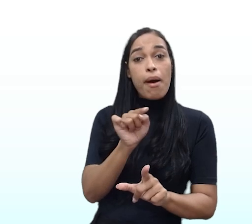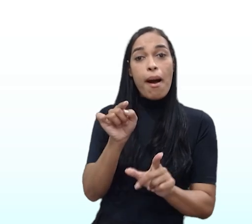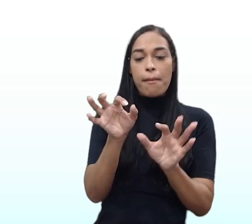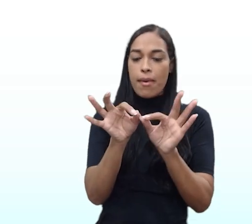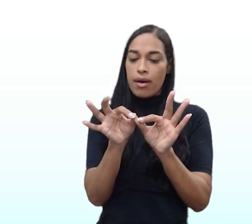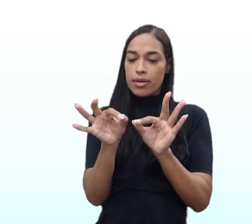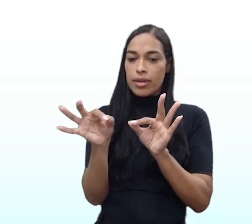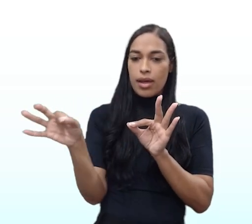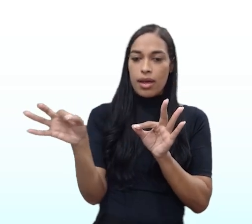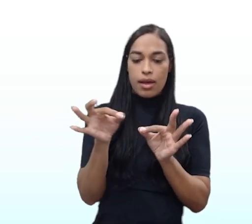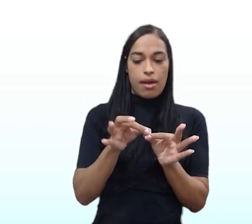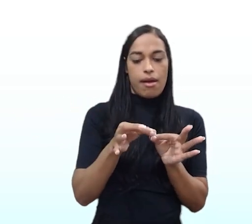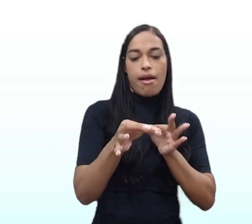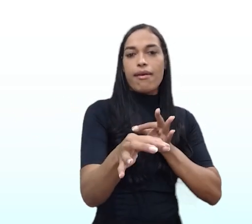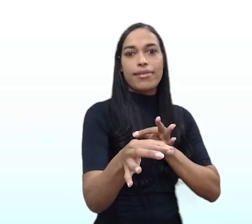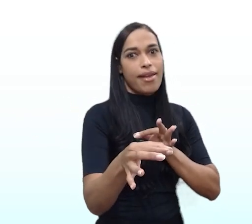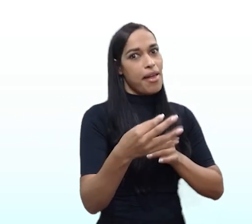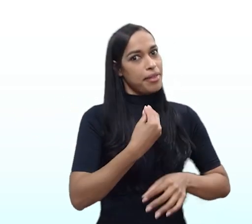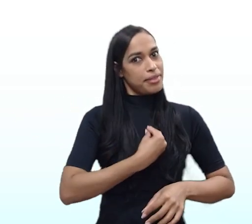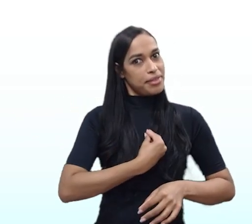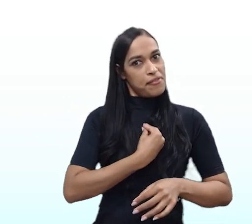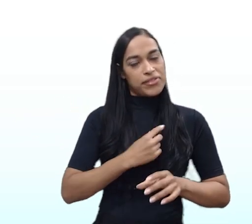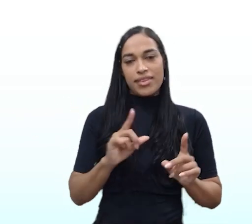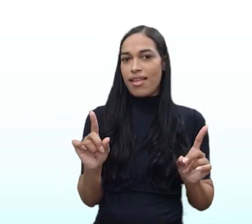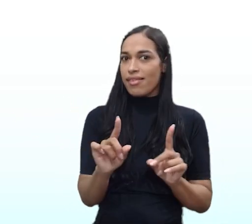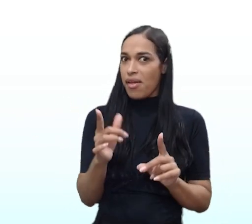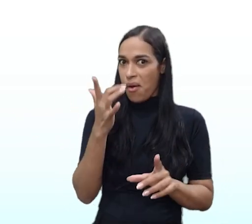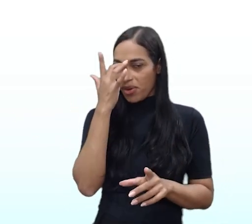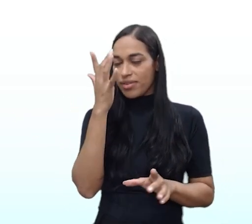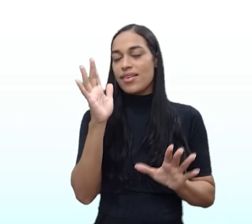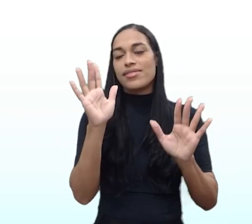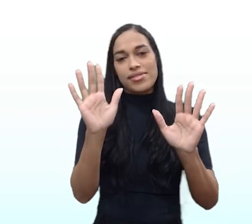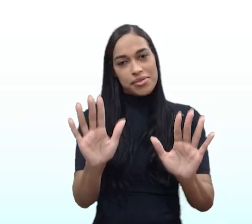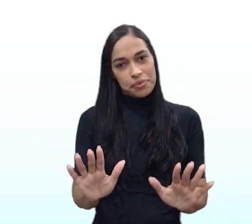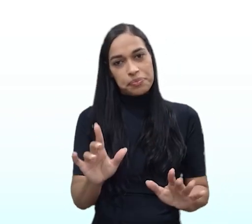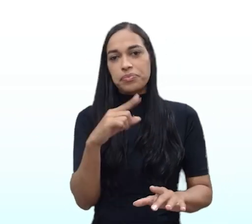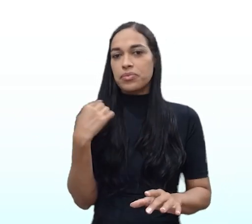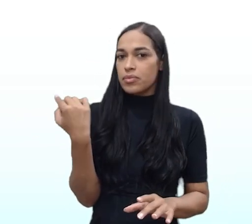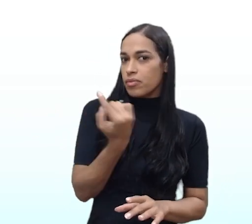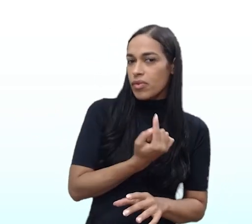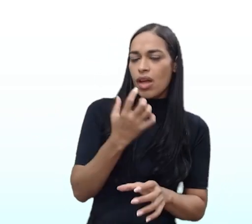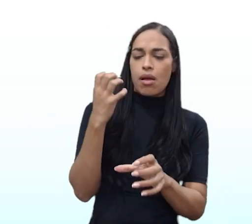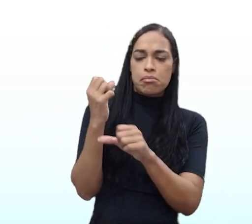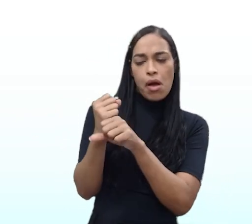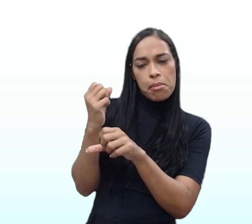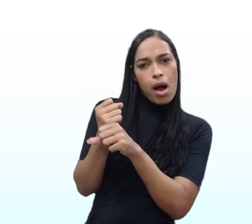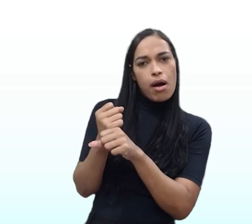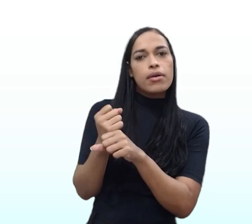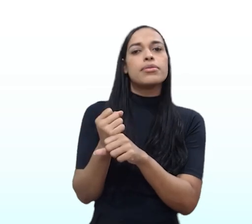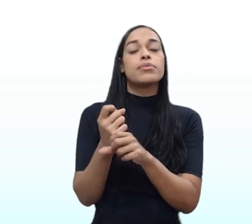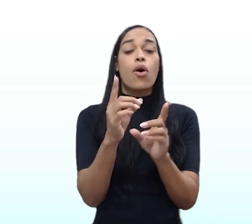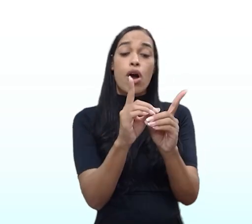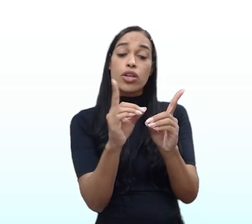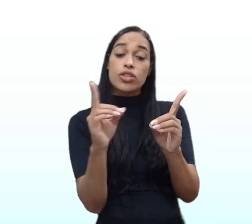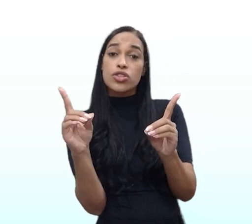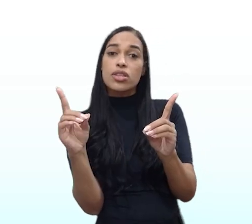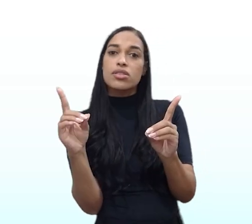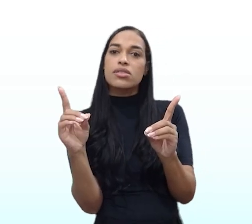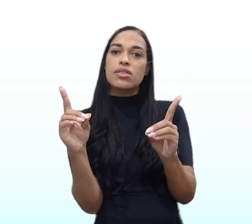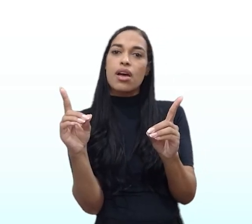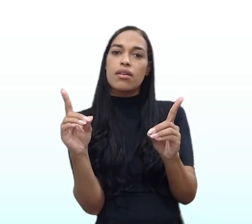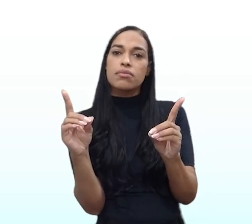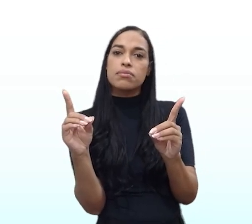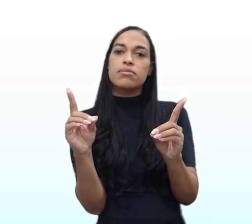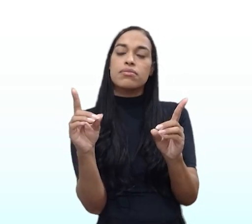mapa é em linha reta, na vida real isso não acontece tão facilmente assim. Mas a gente arredonda, tá bom? Qual é a distância